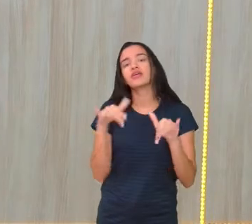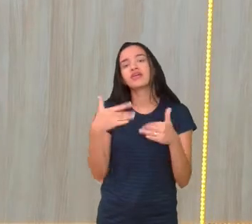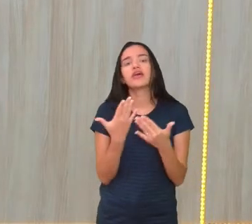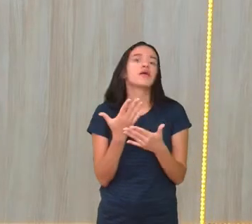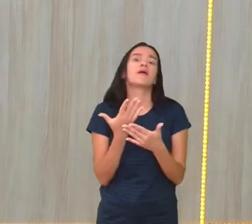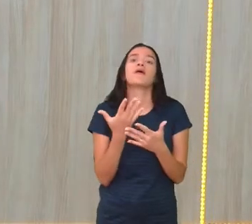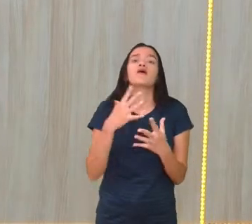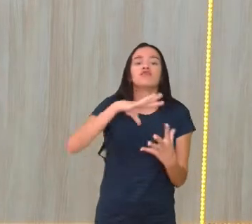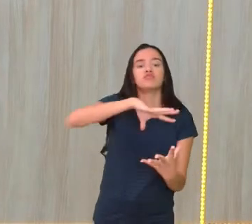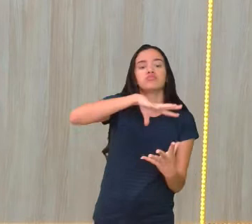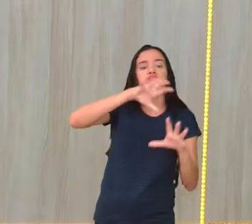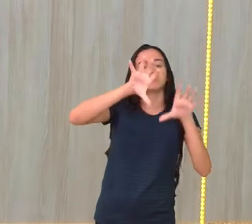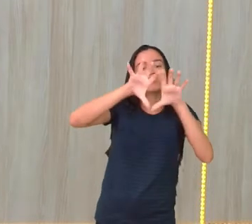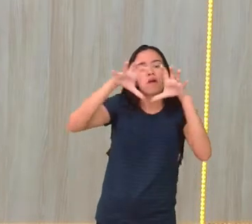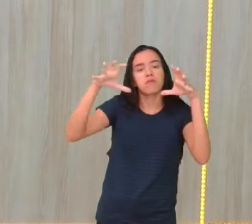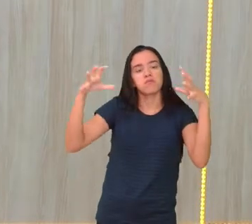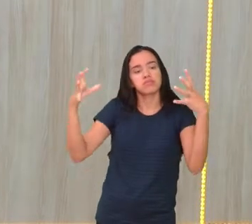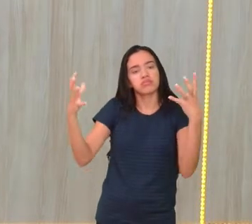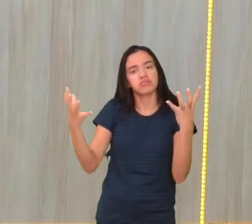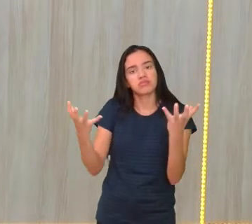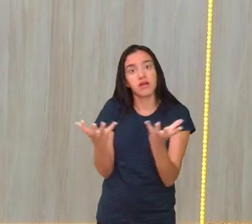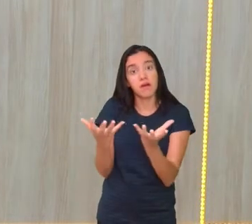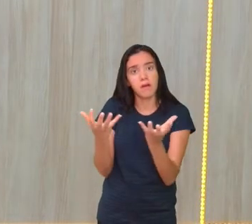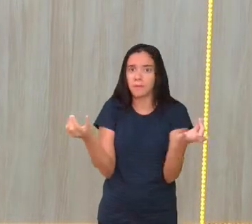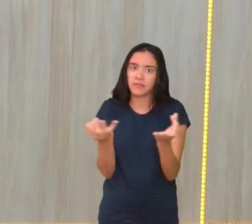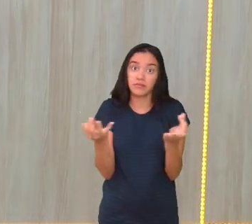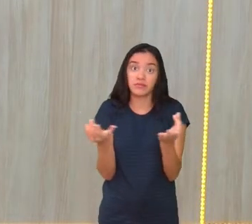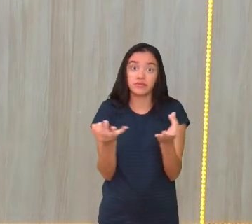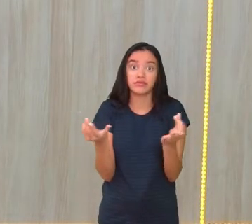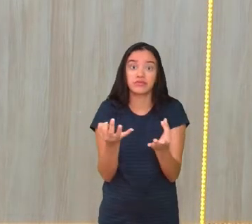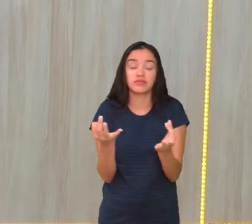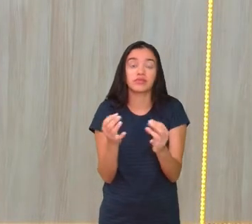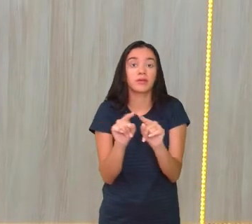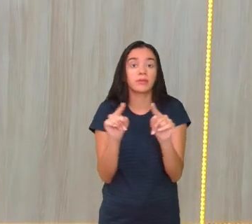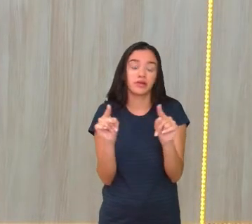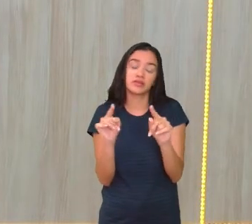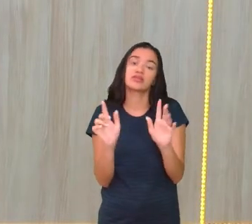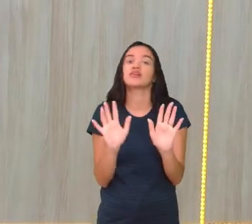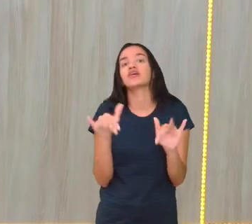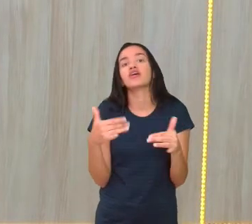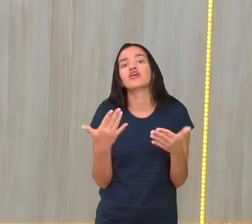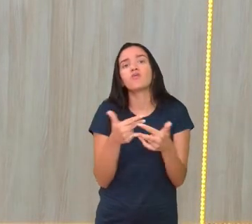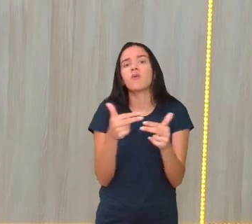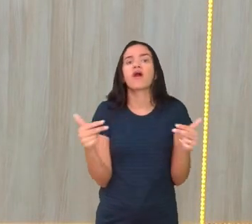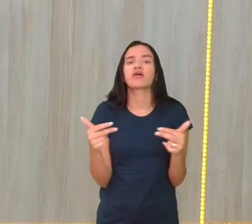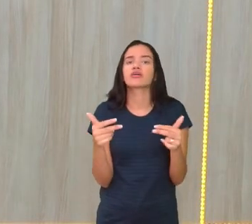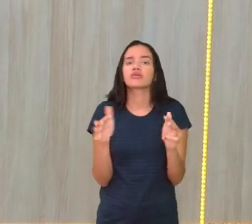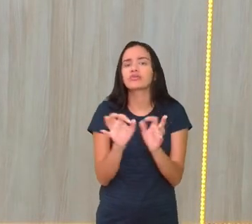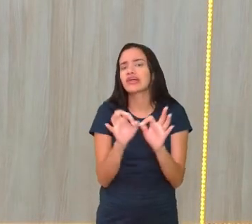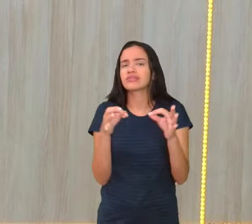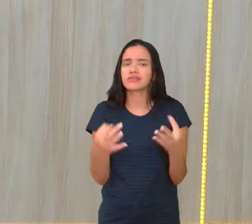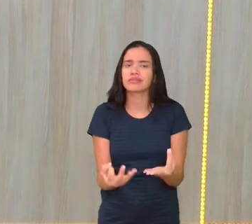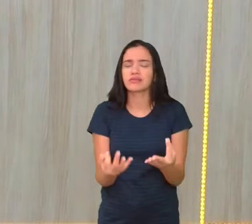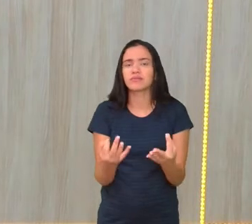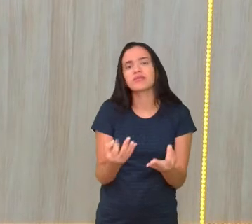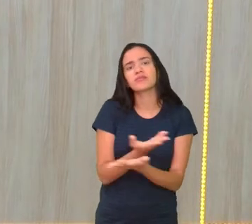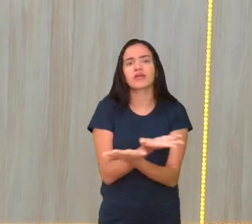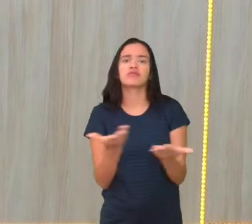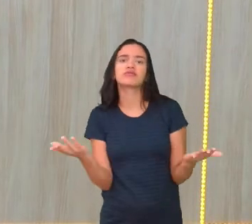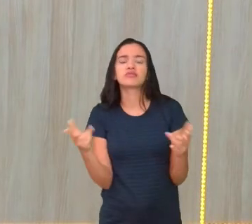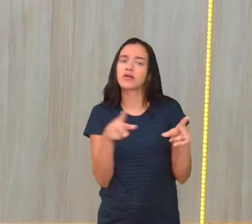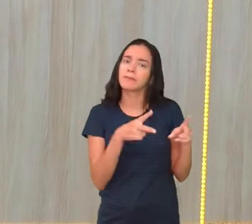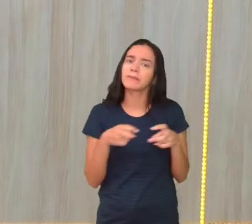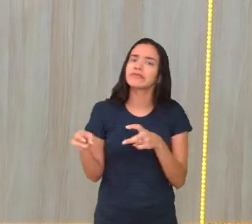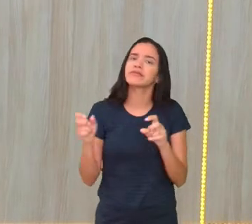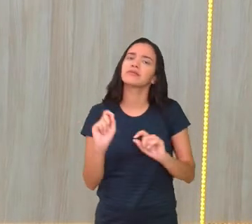uma esfera, né? Não necessariamente uma esfera perfeita, mas formato, né? E uma coisa bem simples, né, para vocês